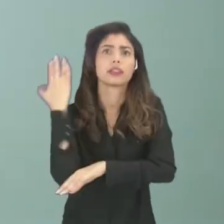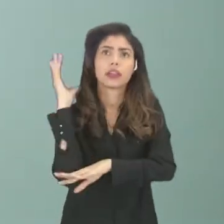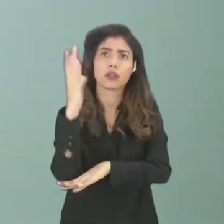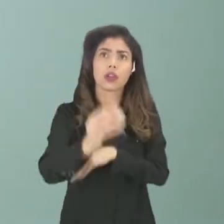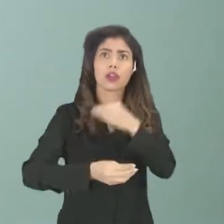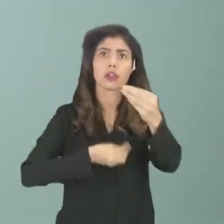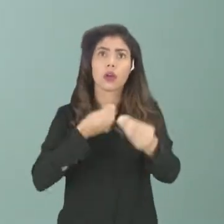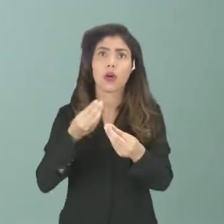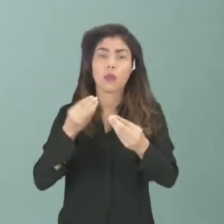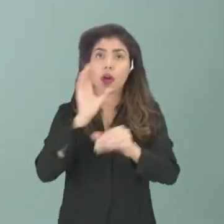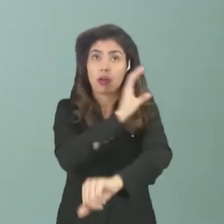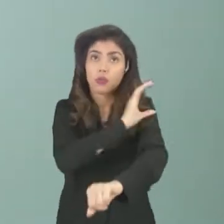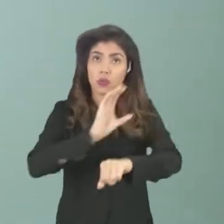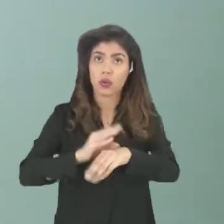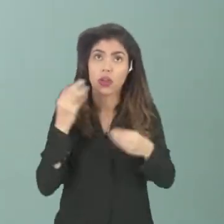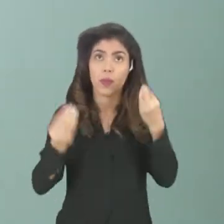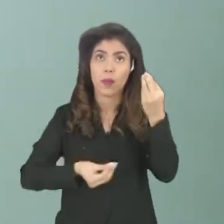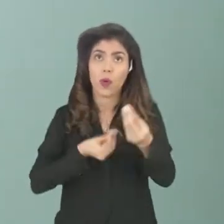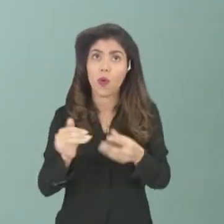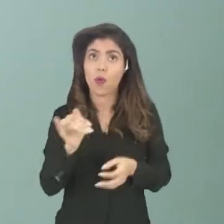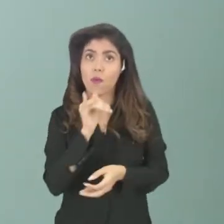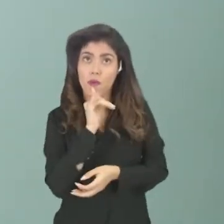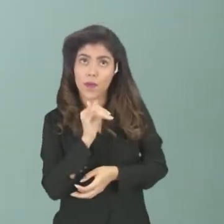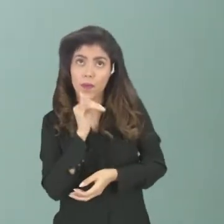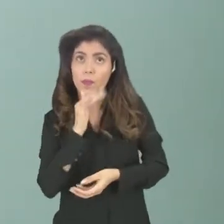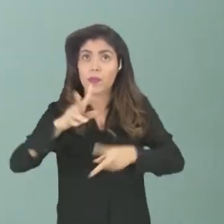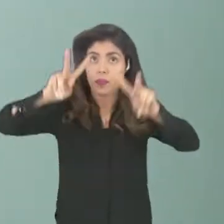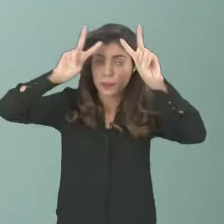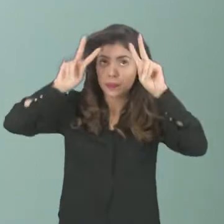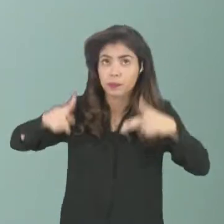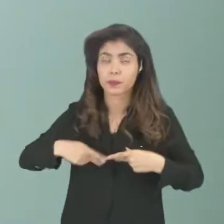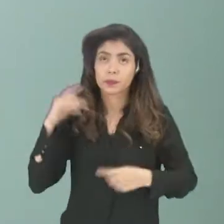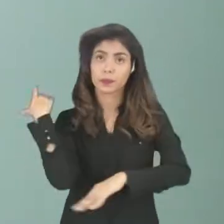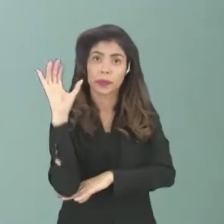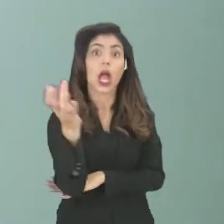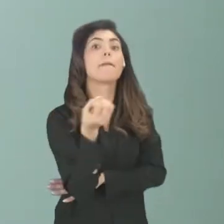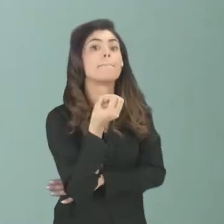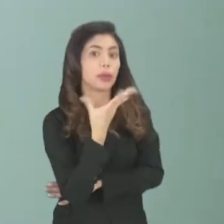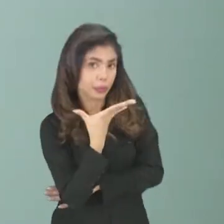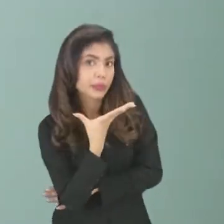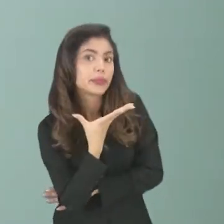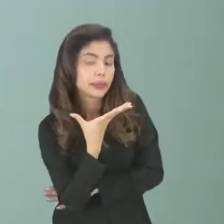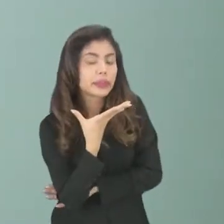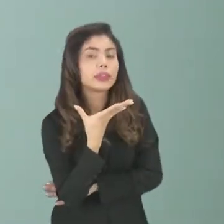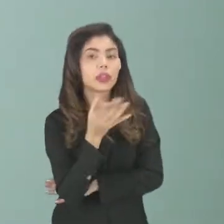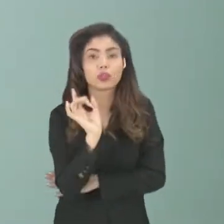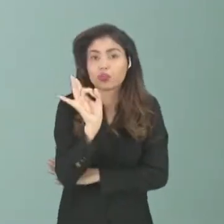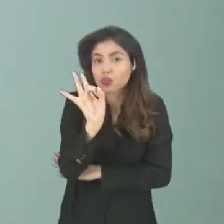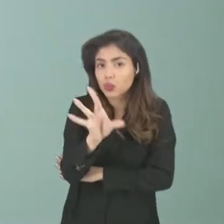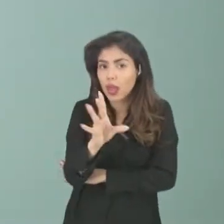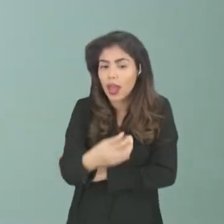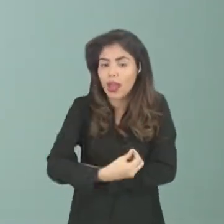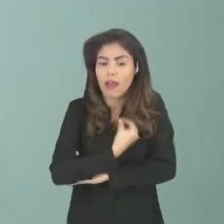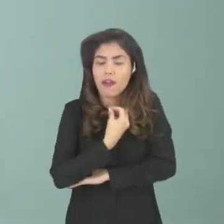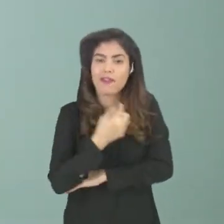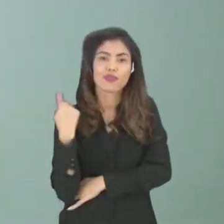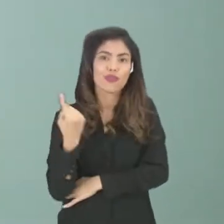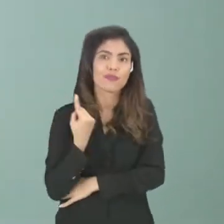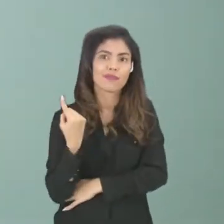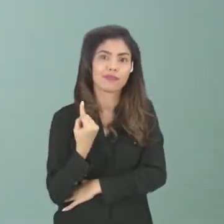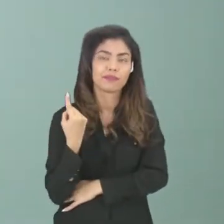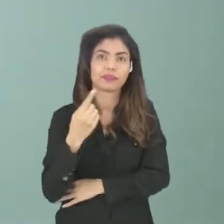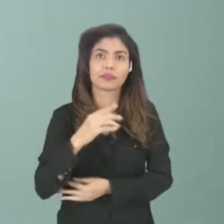concebe como seria o homem natural. Então, o homem na natureza, ele é bom, só que, no entanto, ele vive